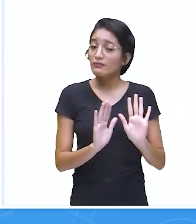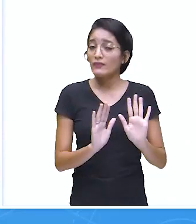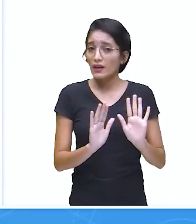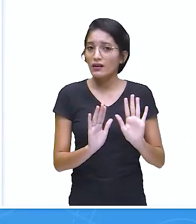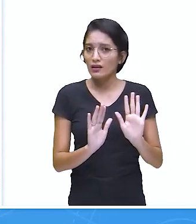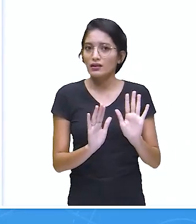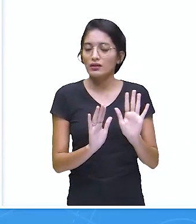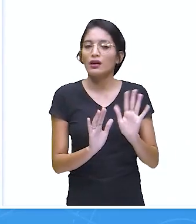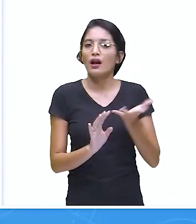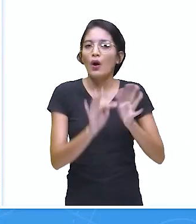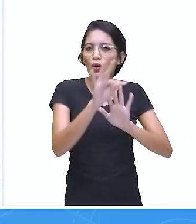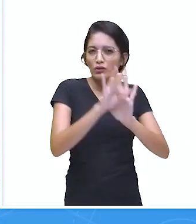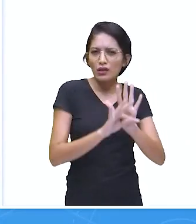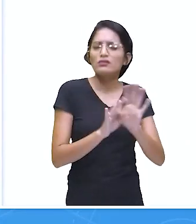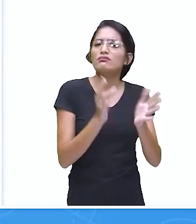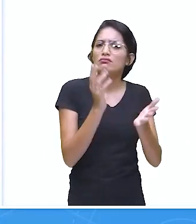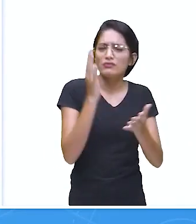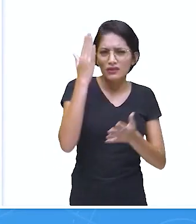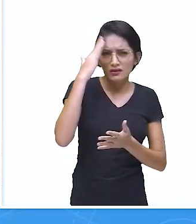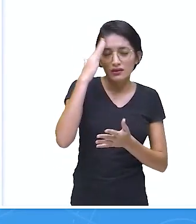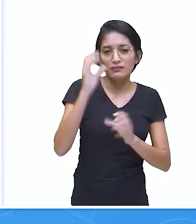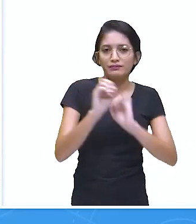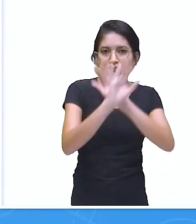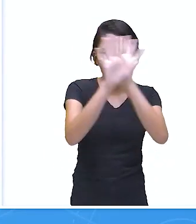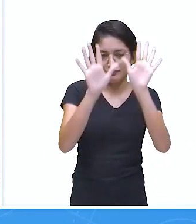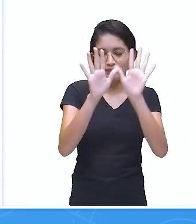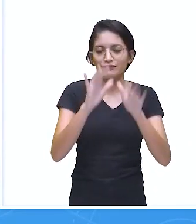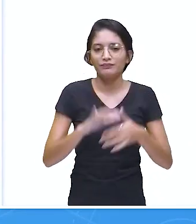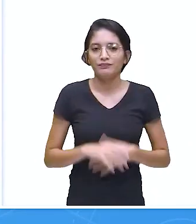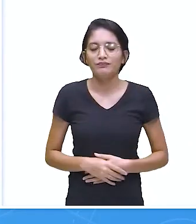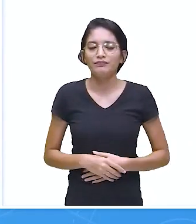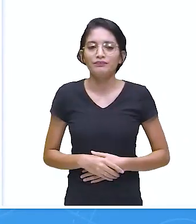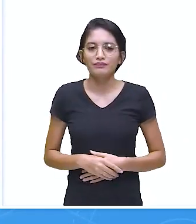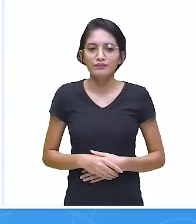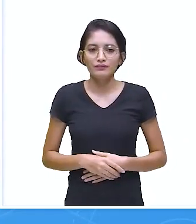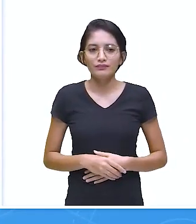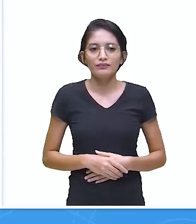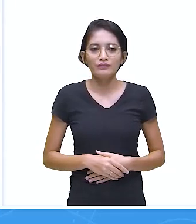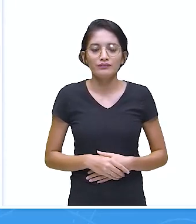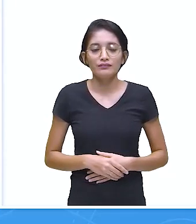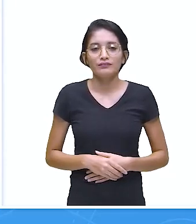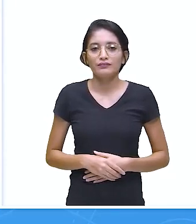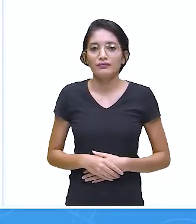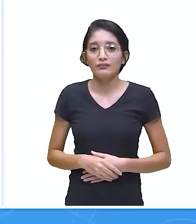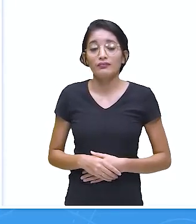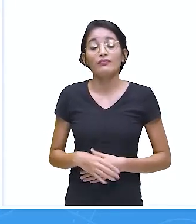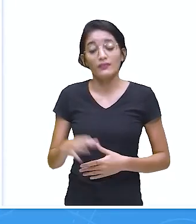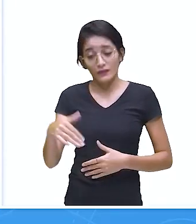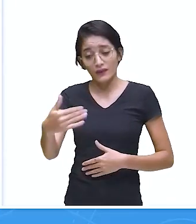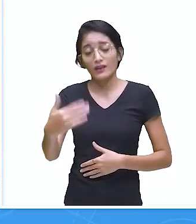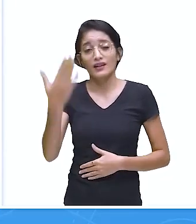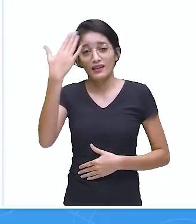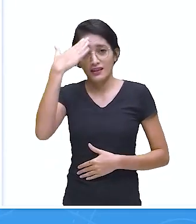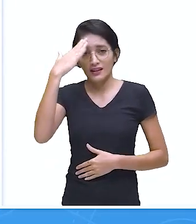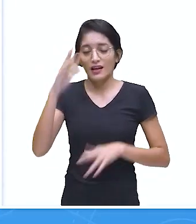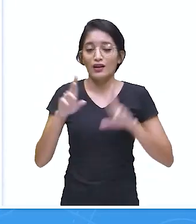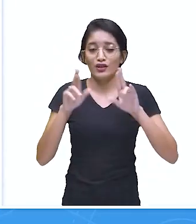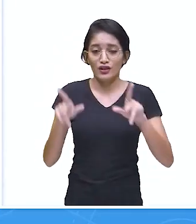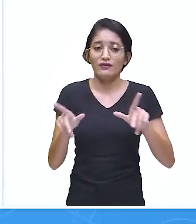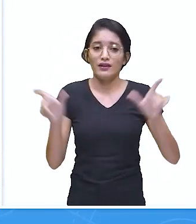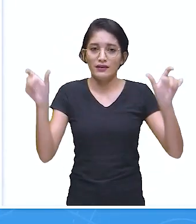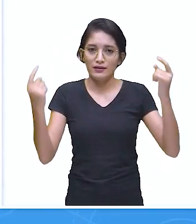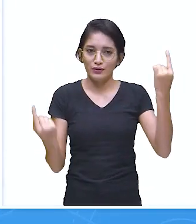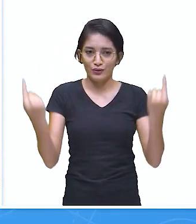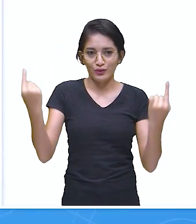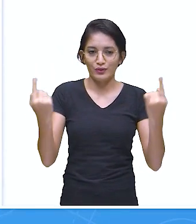a mensagem sempre você vai compreender. Tá ok? Vamos continuar entendendo um pouco mais aí sobre essas diferenças entre cartoon e charge.